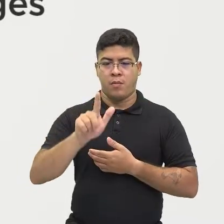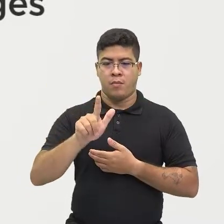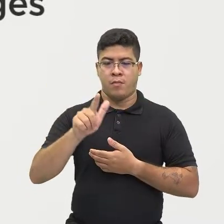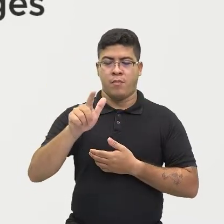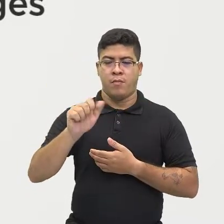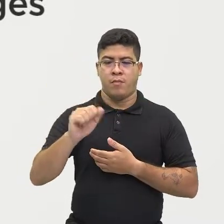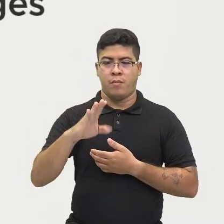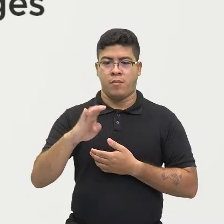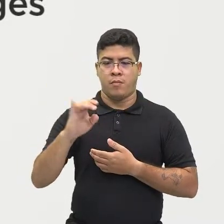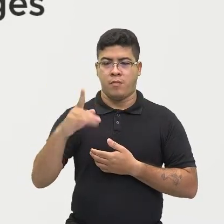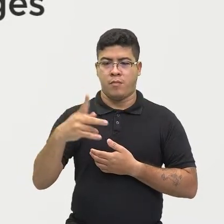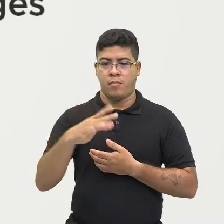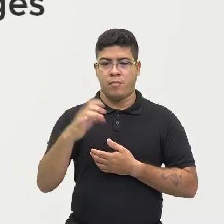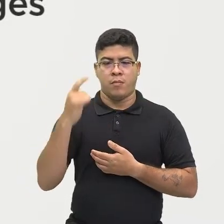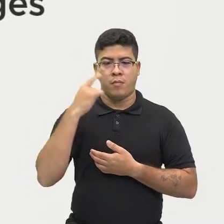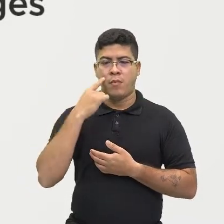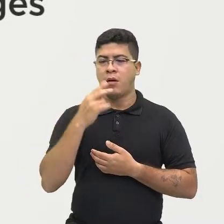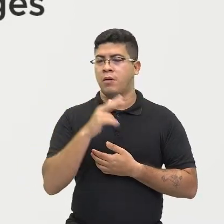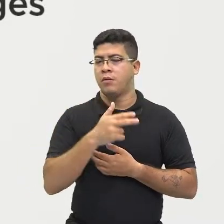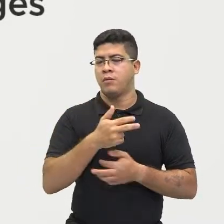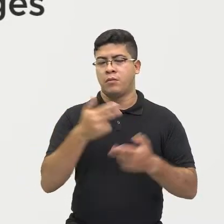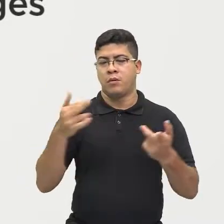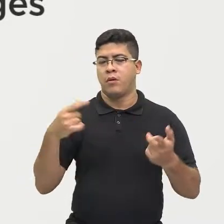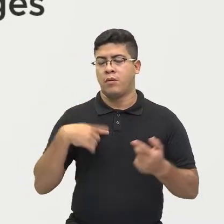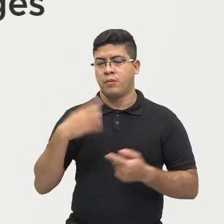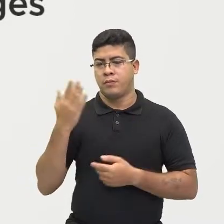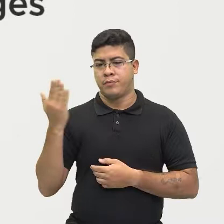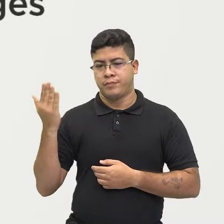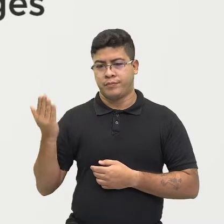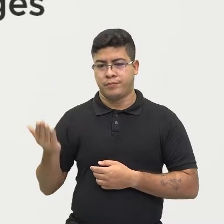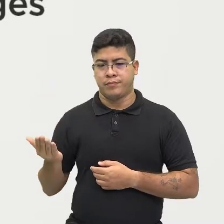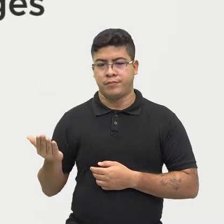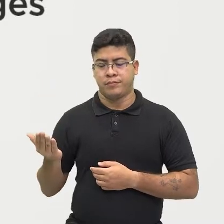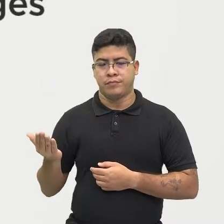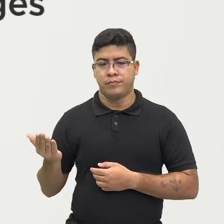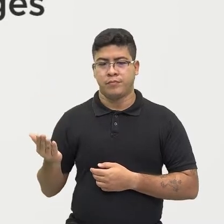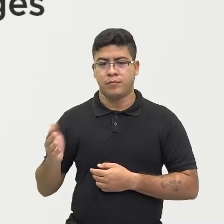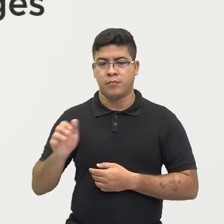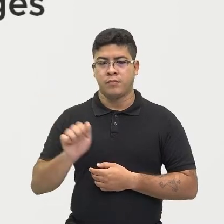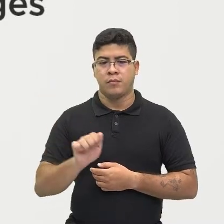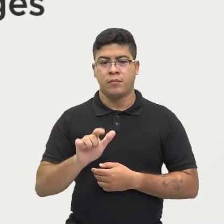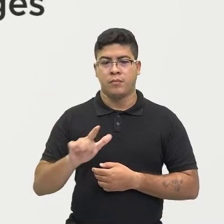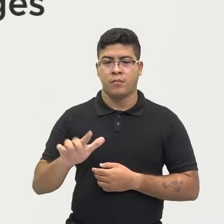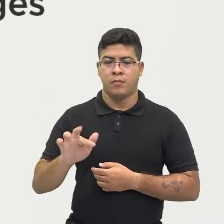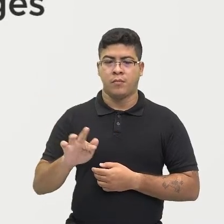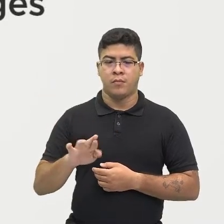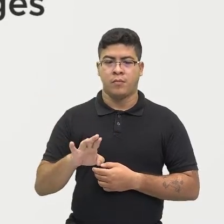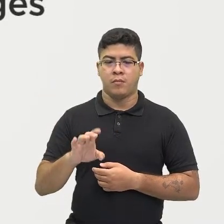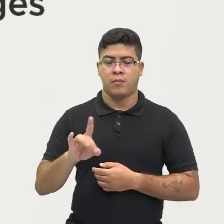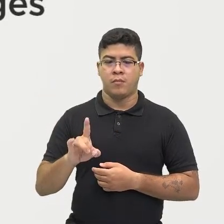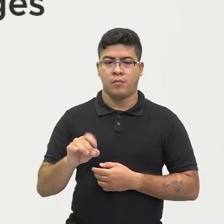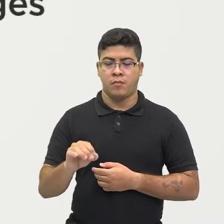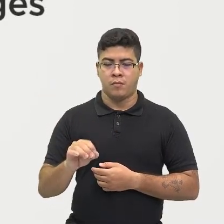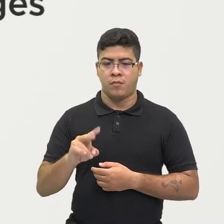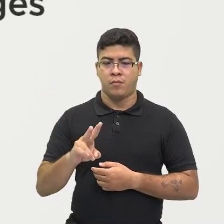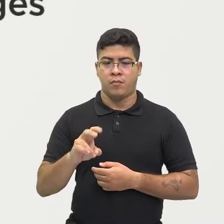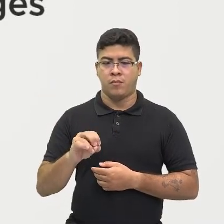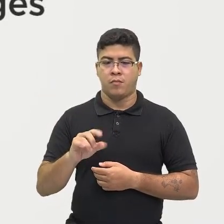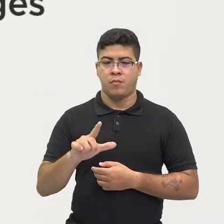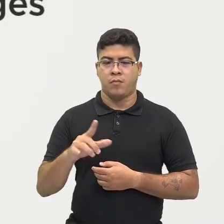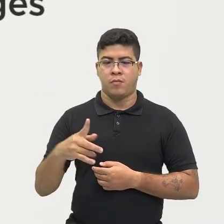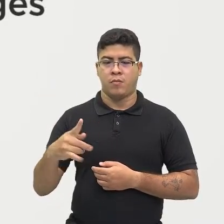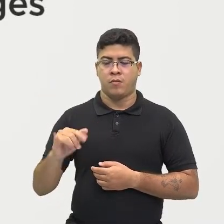Georges Braque, Fernando Laguerre da Europa e Alfredo Volpi no Brasil, pintor ítalo-brasileiro que vivia no